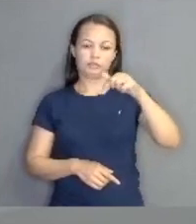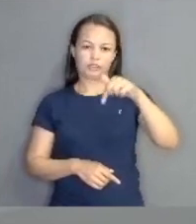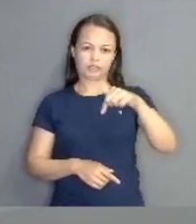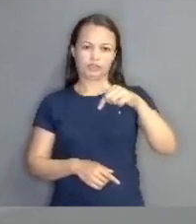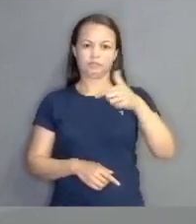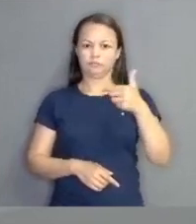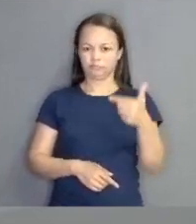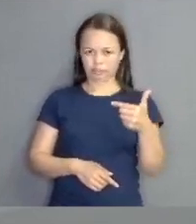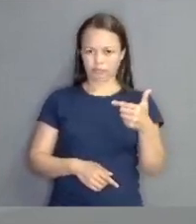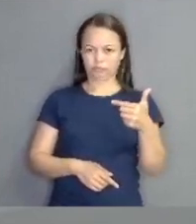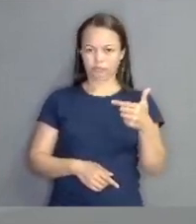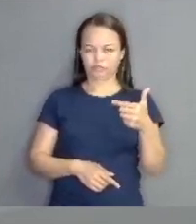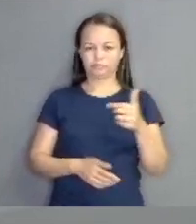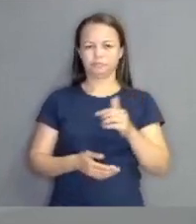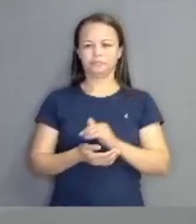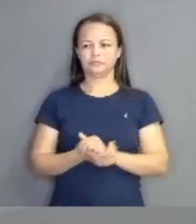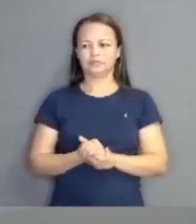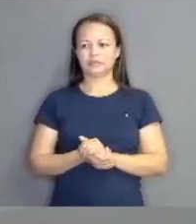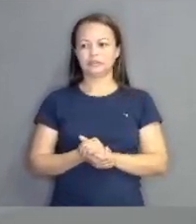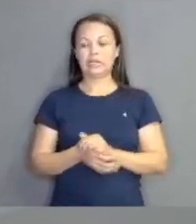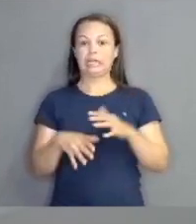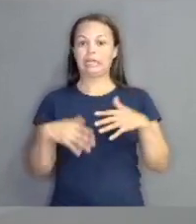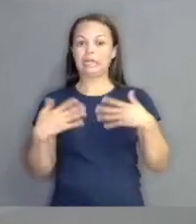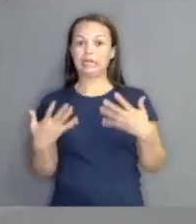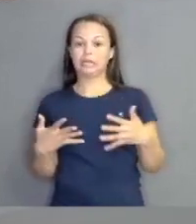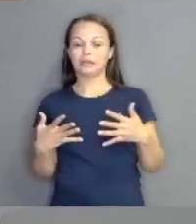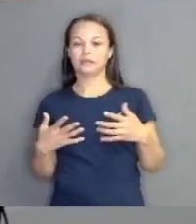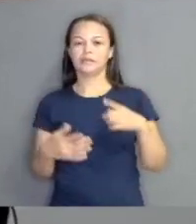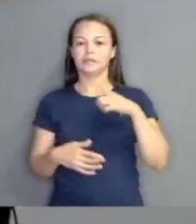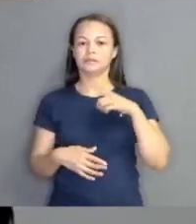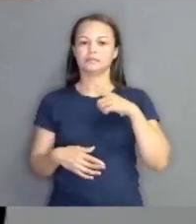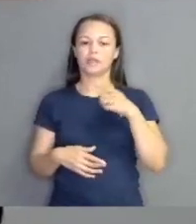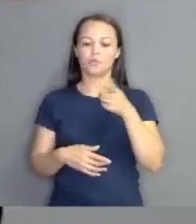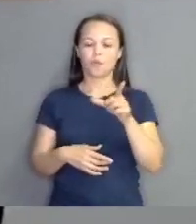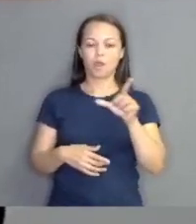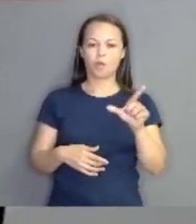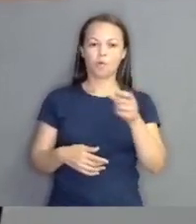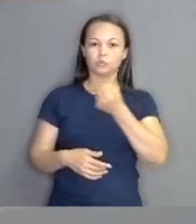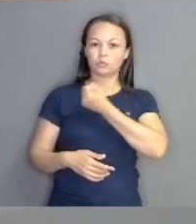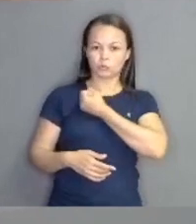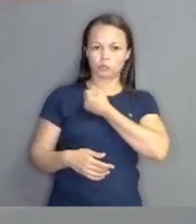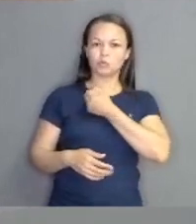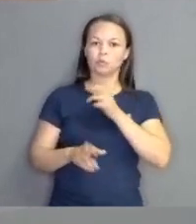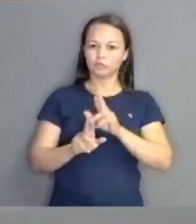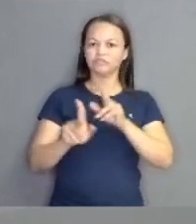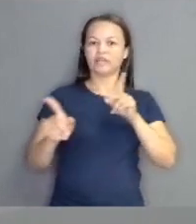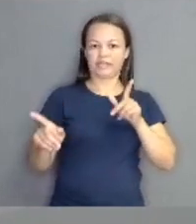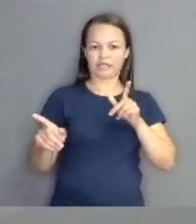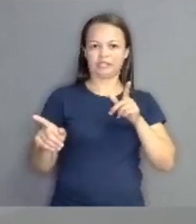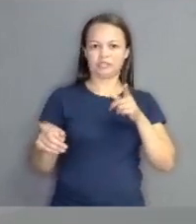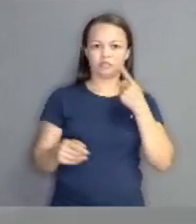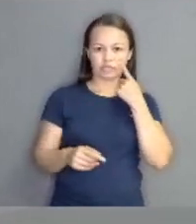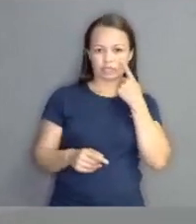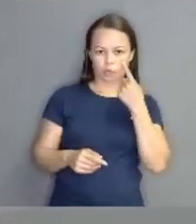4.572. Eita, que entrou alguém diferente aí nessa história, não foi, pessoal? Então, vamos observar? Nós